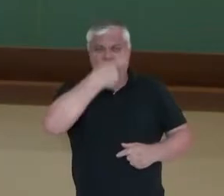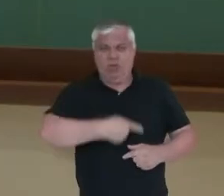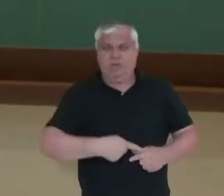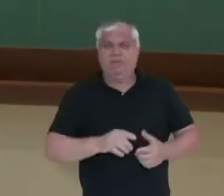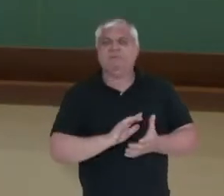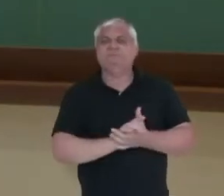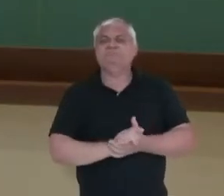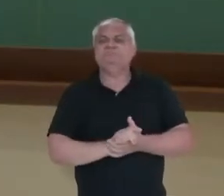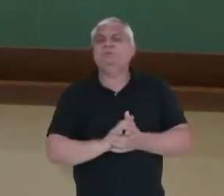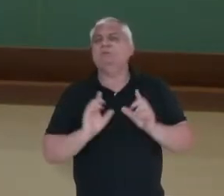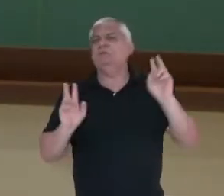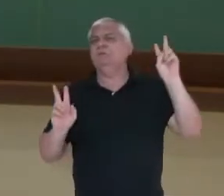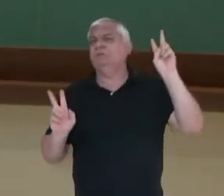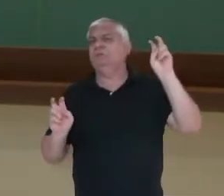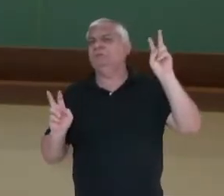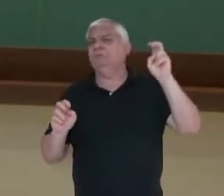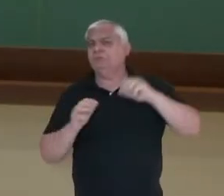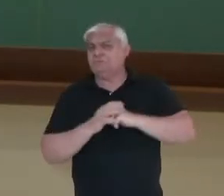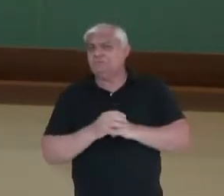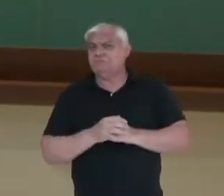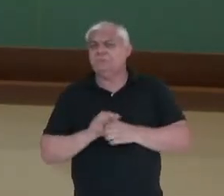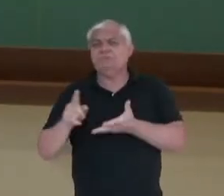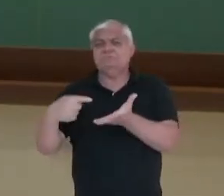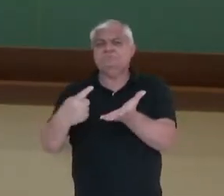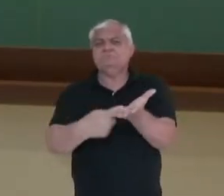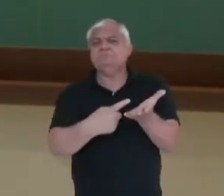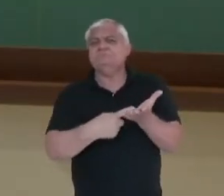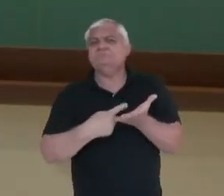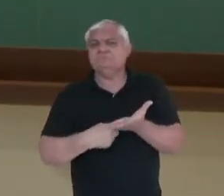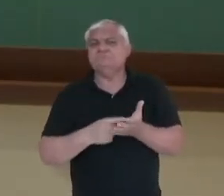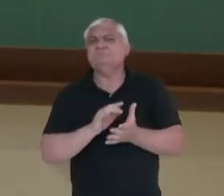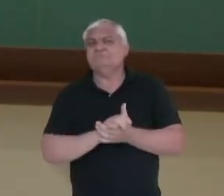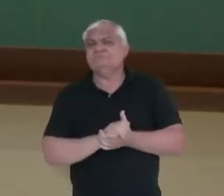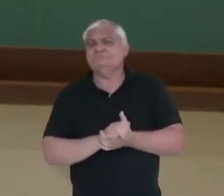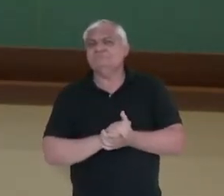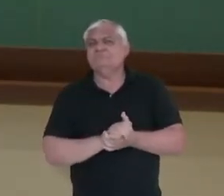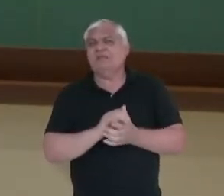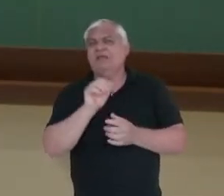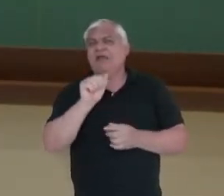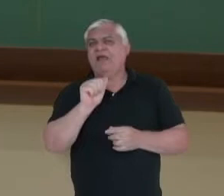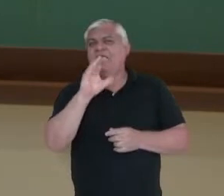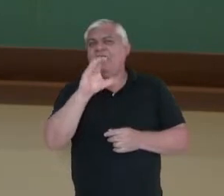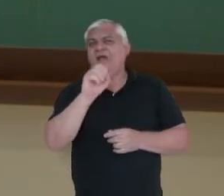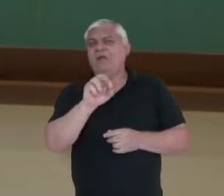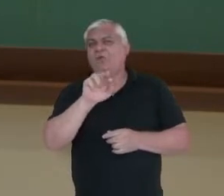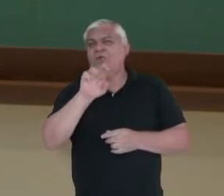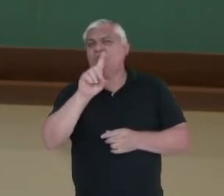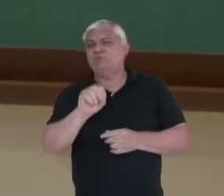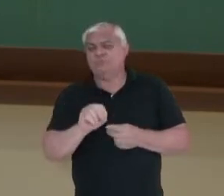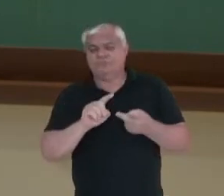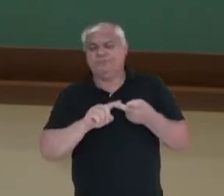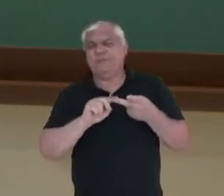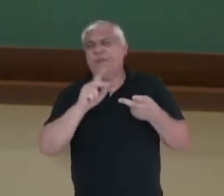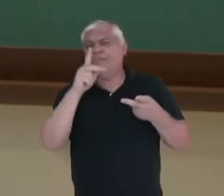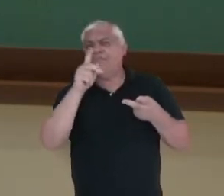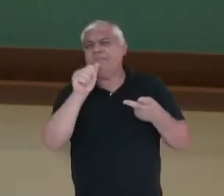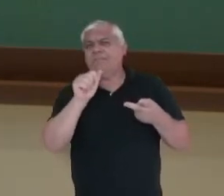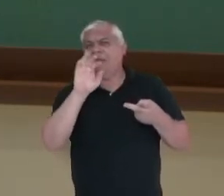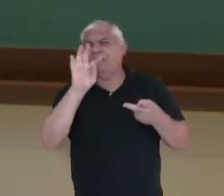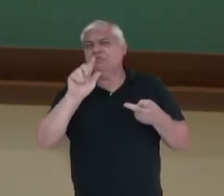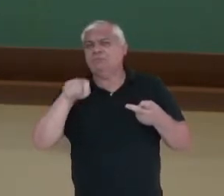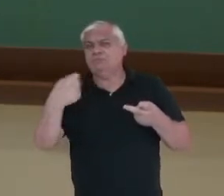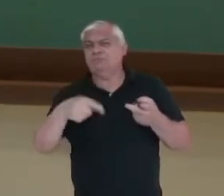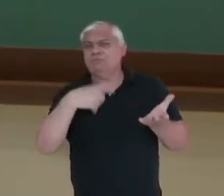Qual é a importância dos acordos pactuais? Estabelecer pactos. Isso é importante? Você já